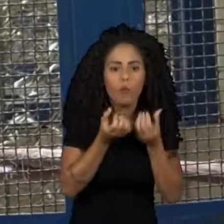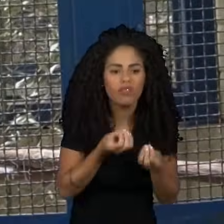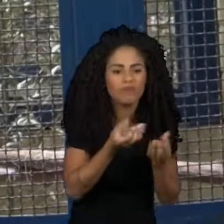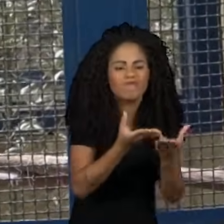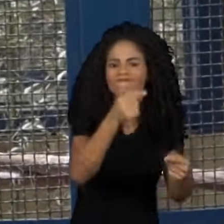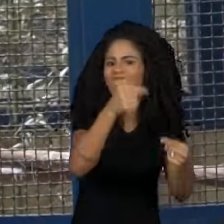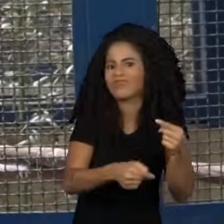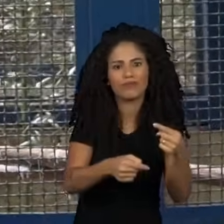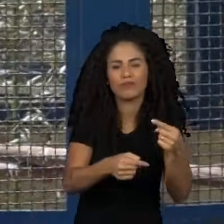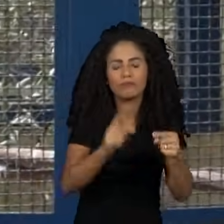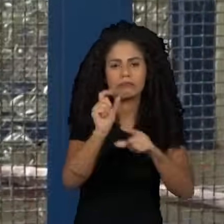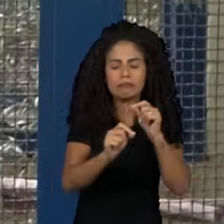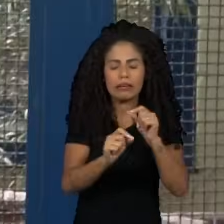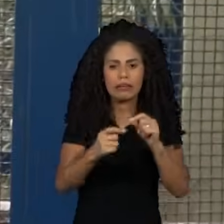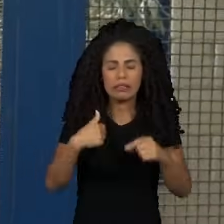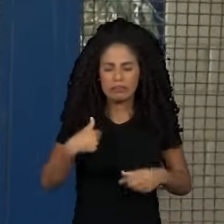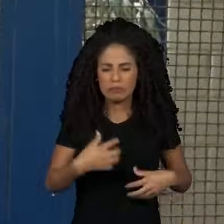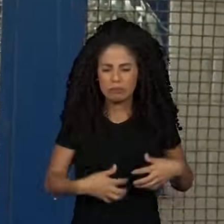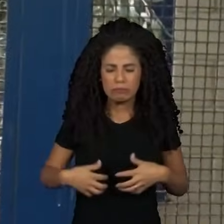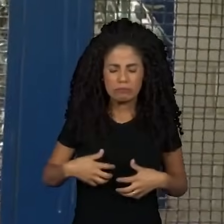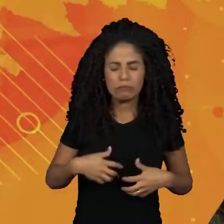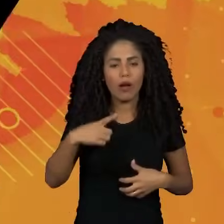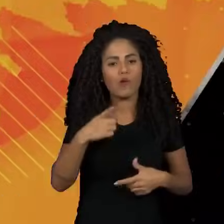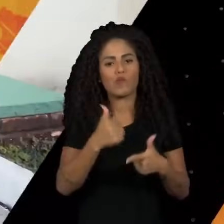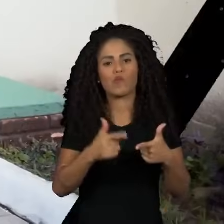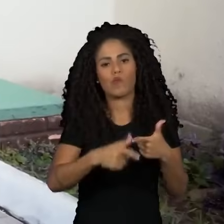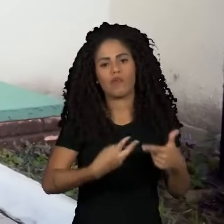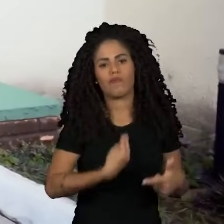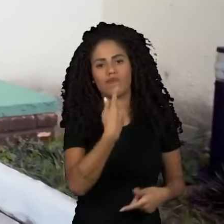incorreta, que isso vai refletir durante toda a vida do animal.